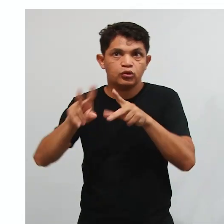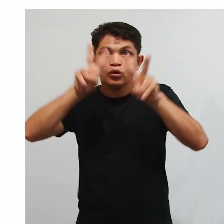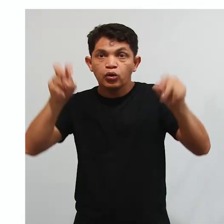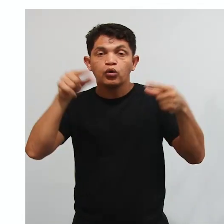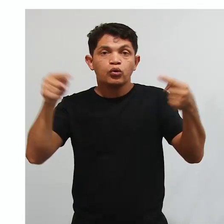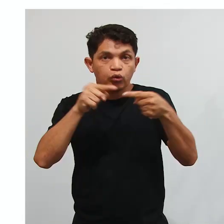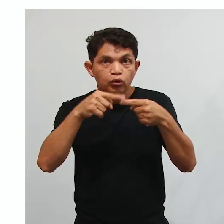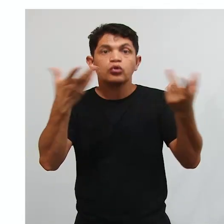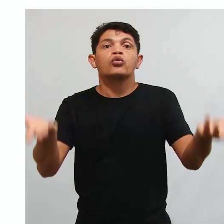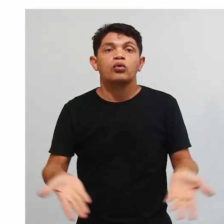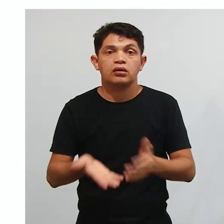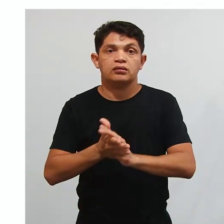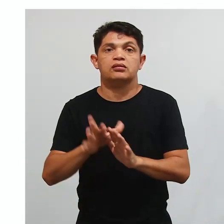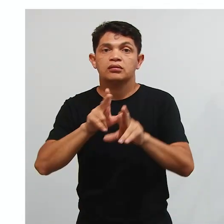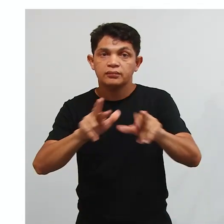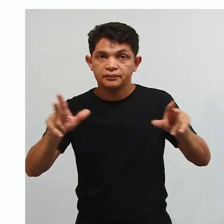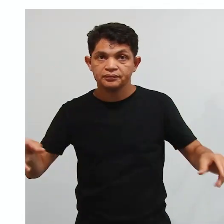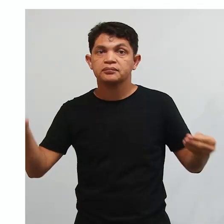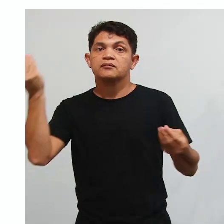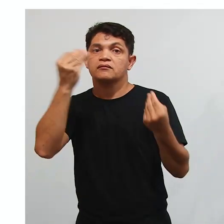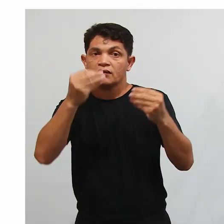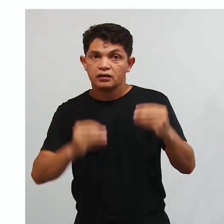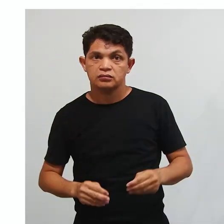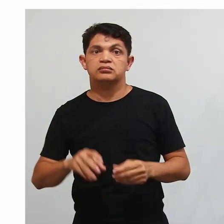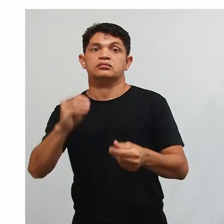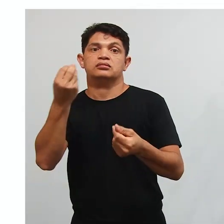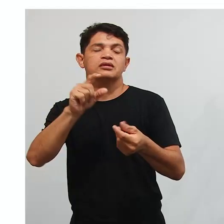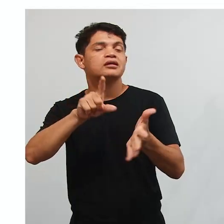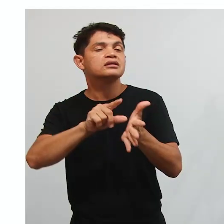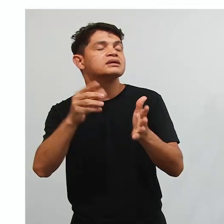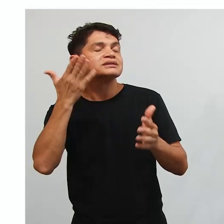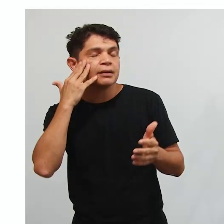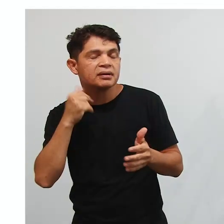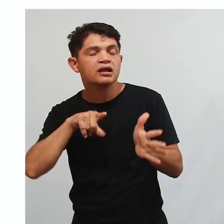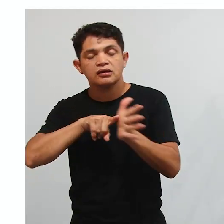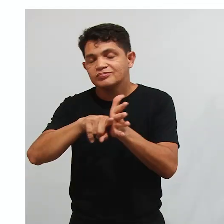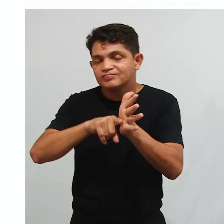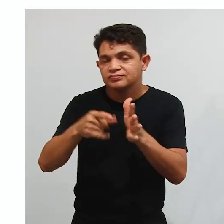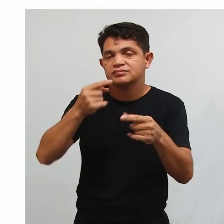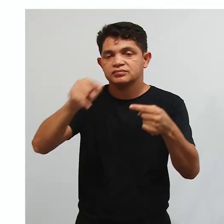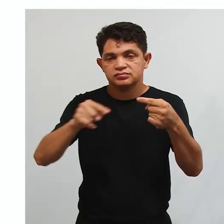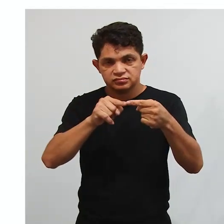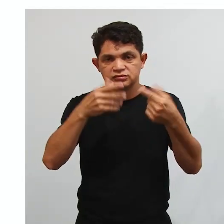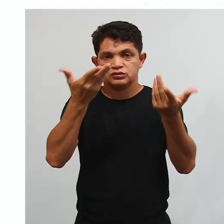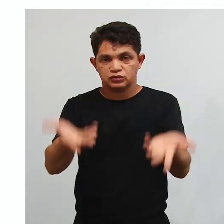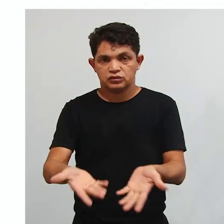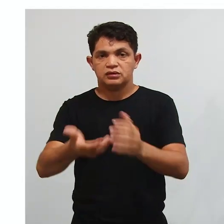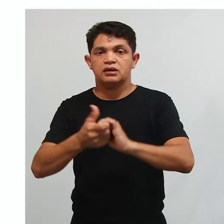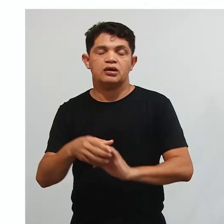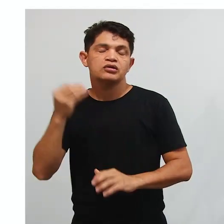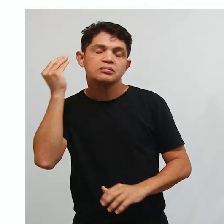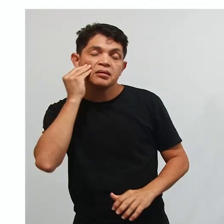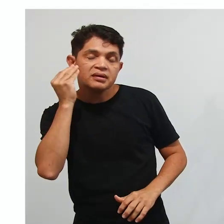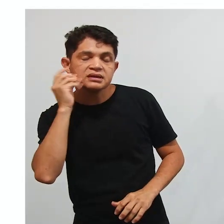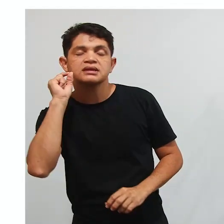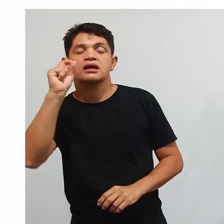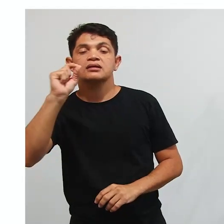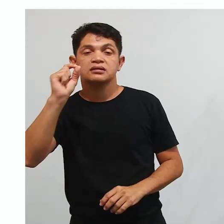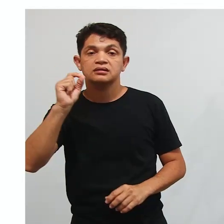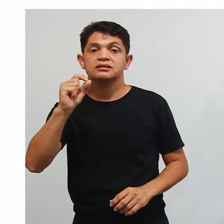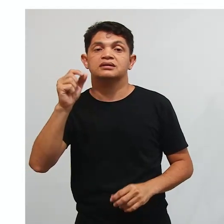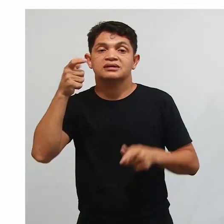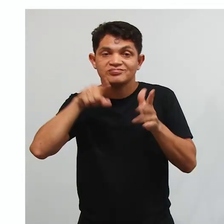variável produz no objeto né então que efeito essa variável produz no meu objeto de pesquisa na pesquisa